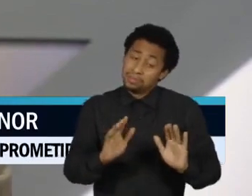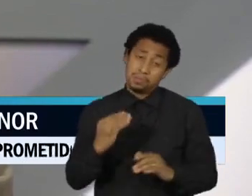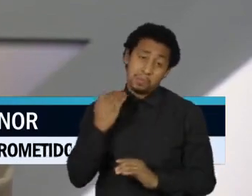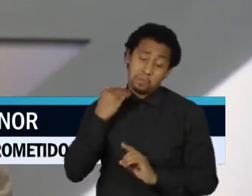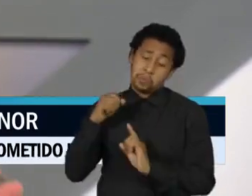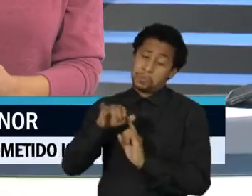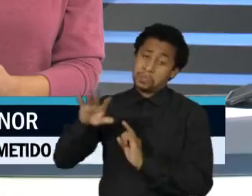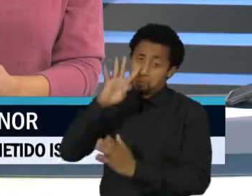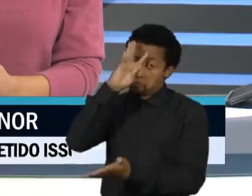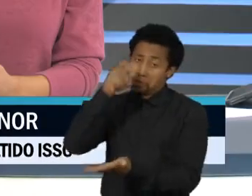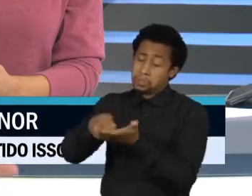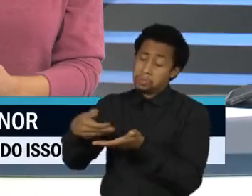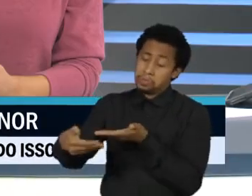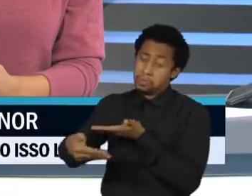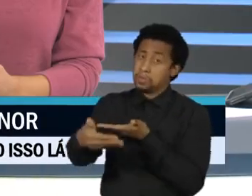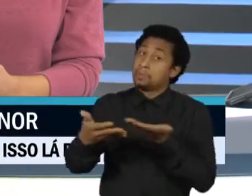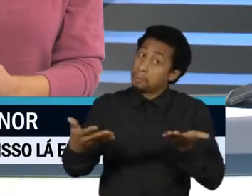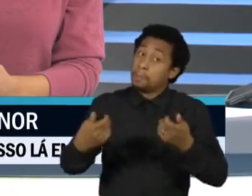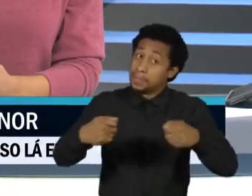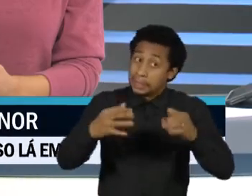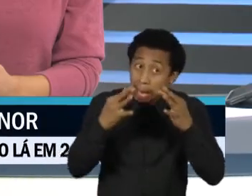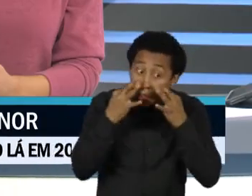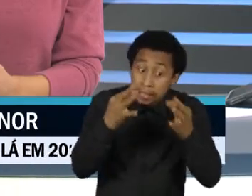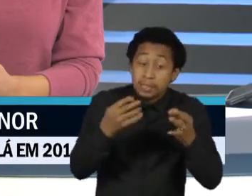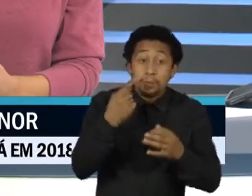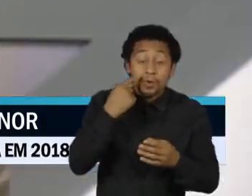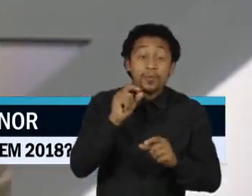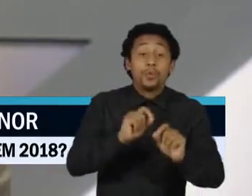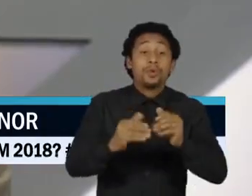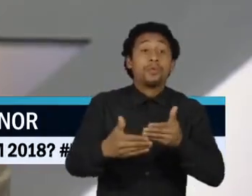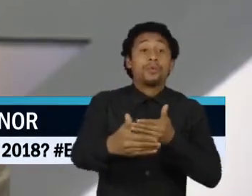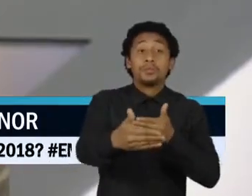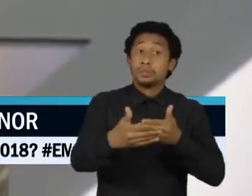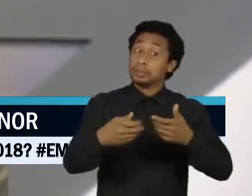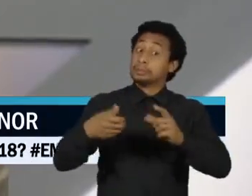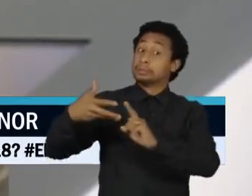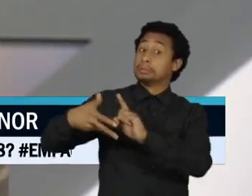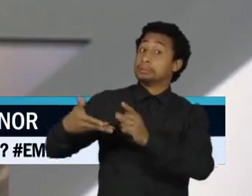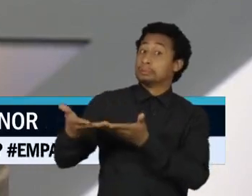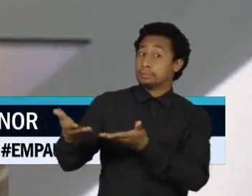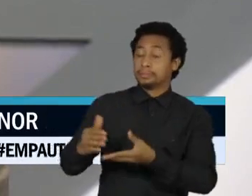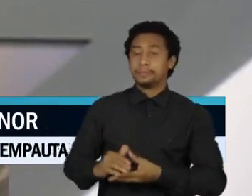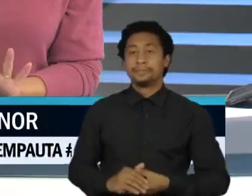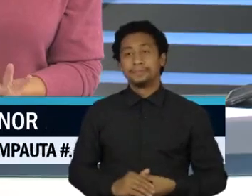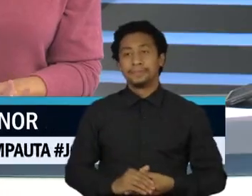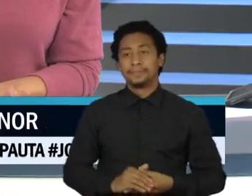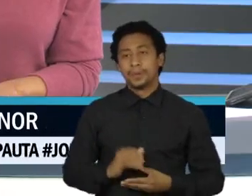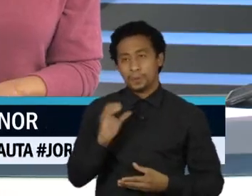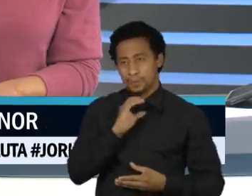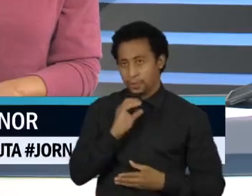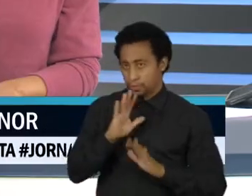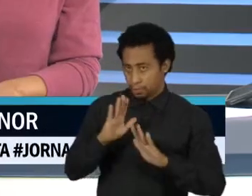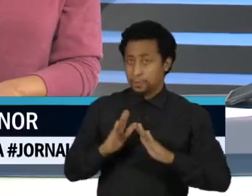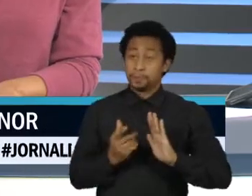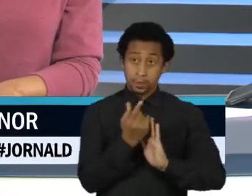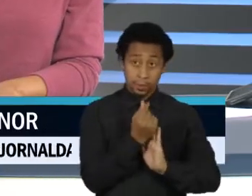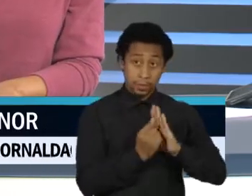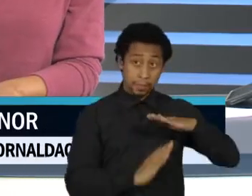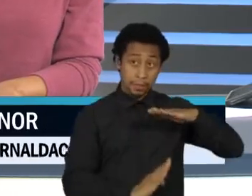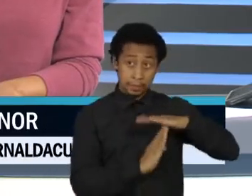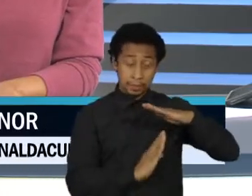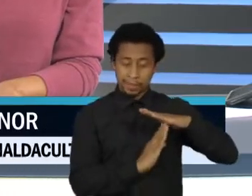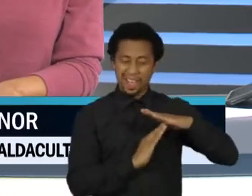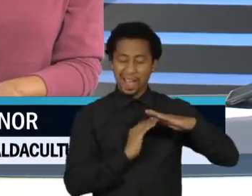vai decidir, então melhor prestar atenção no que fala quem decide. Rapidinho, Alexandre, abandonar o teto de gastos e